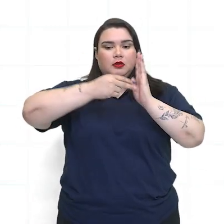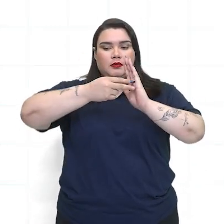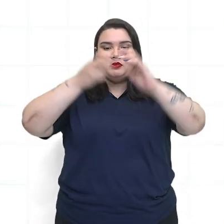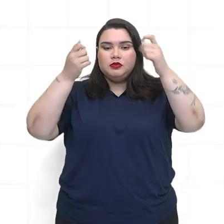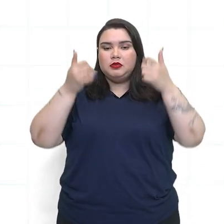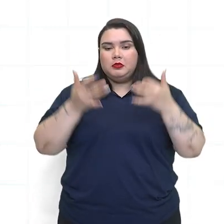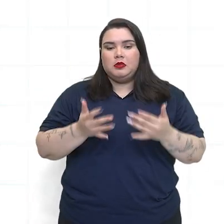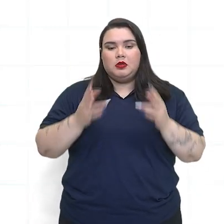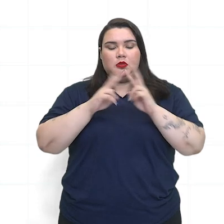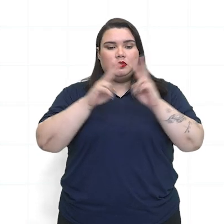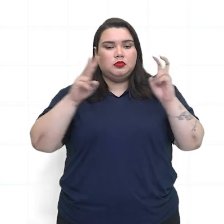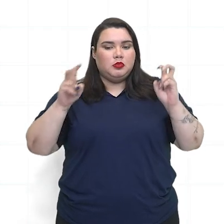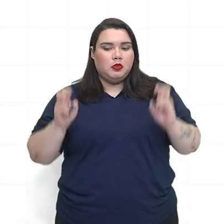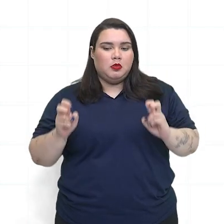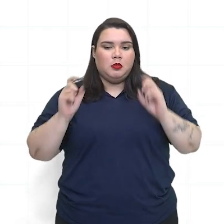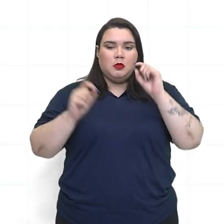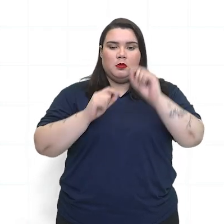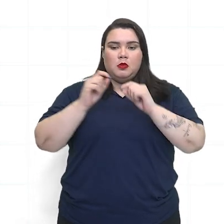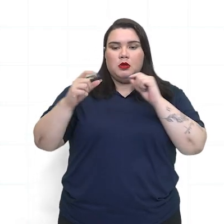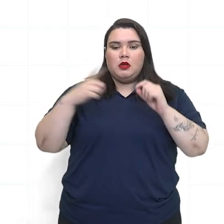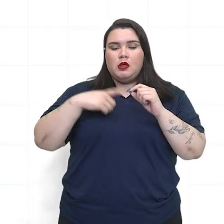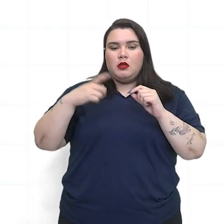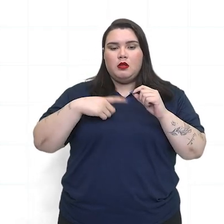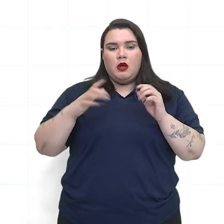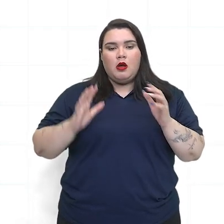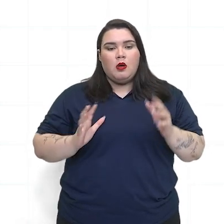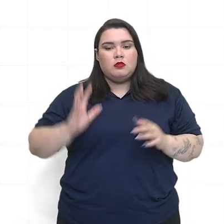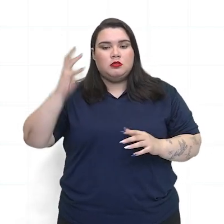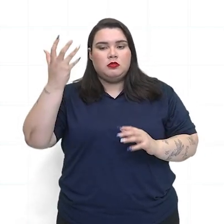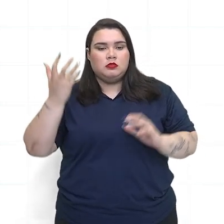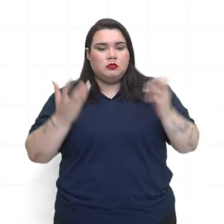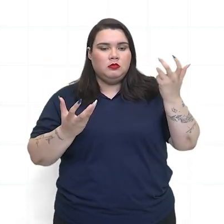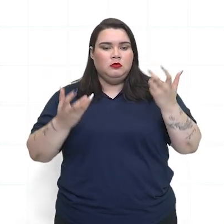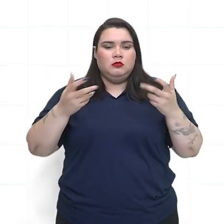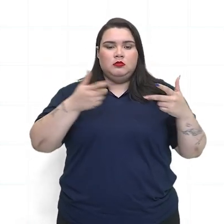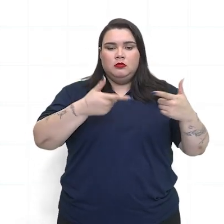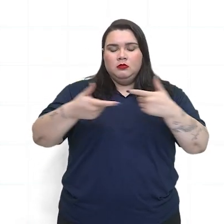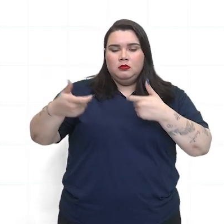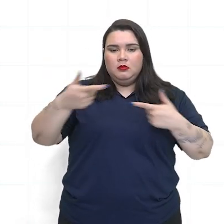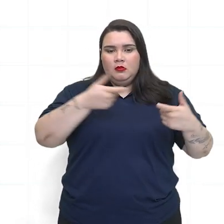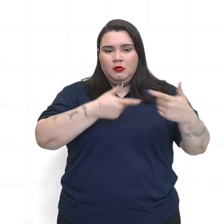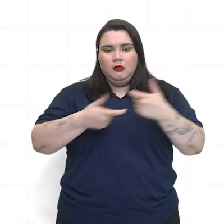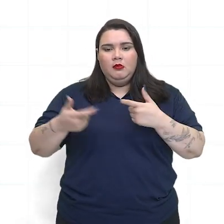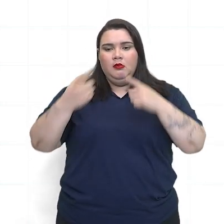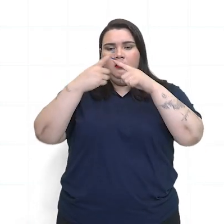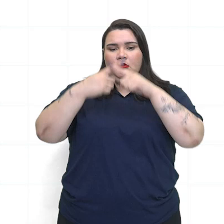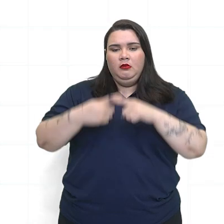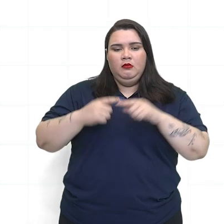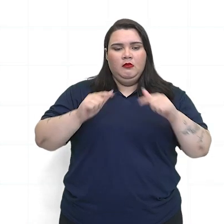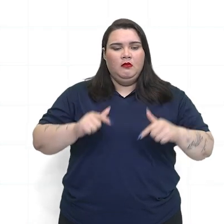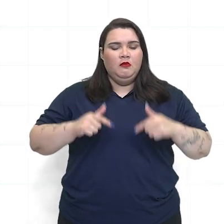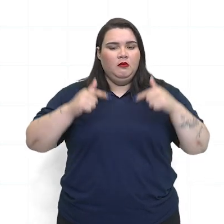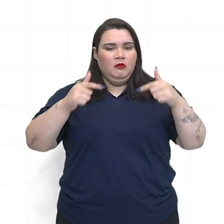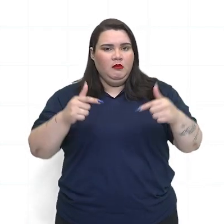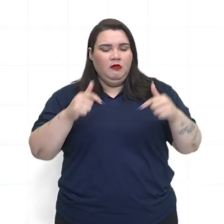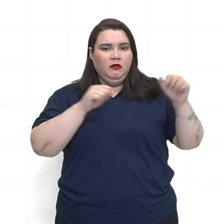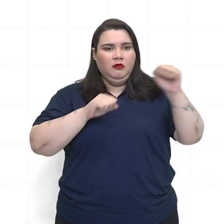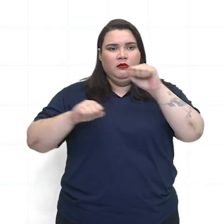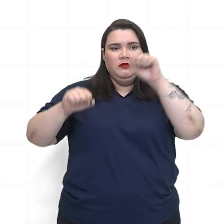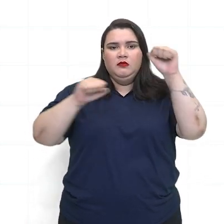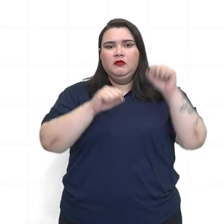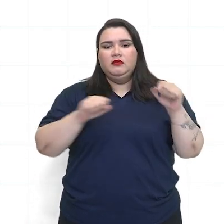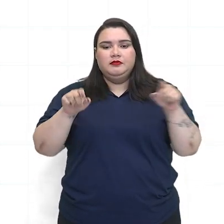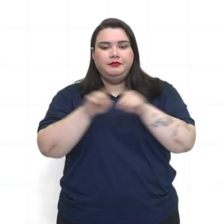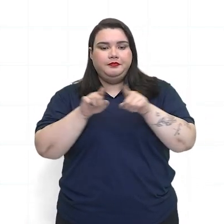as aventuras emocionantes, batalhas épicas, jornadas incríveis, atos heróicos. E nessas